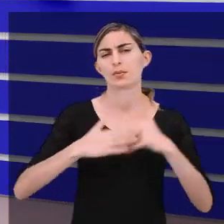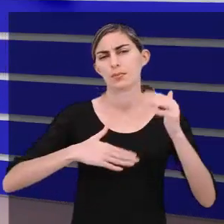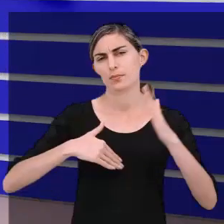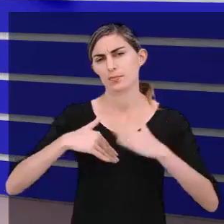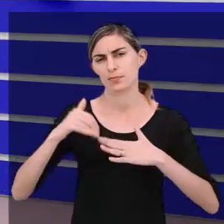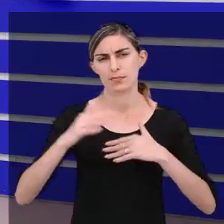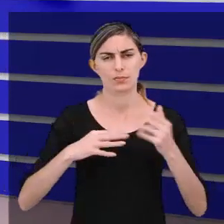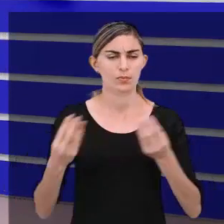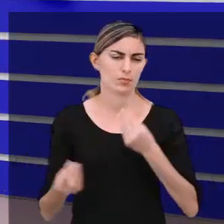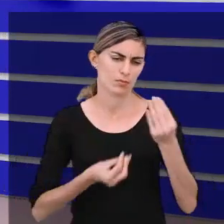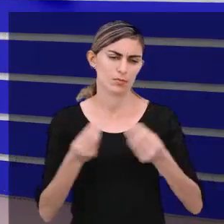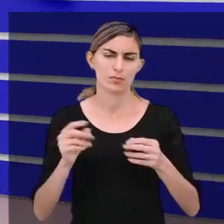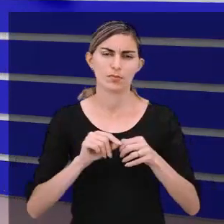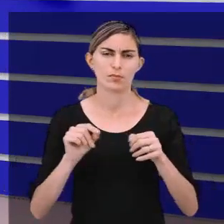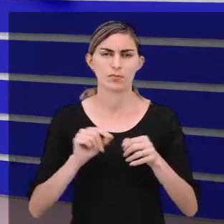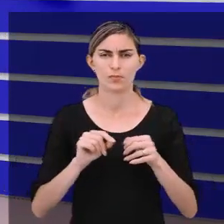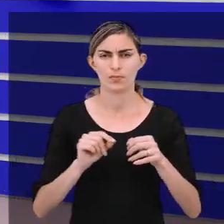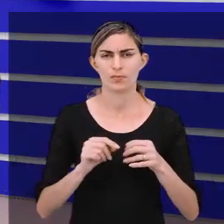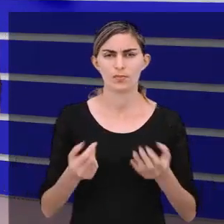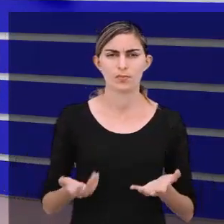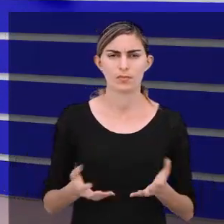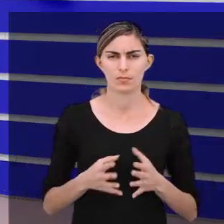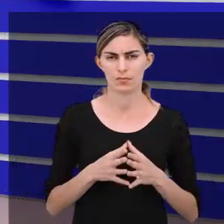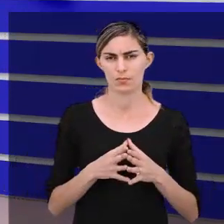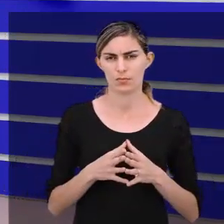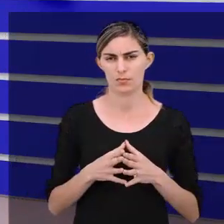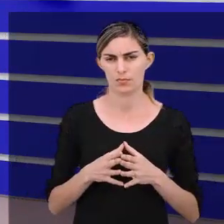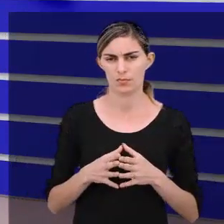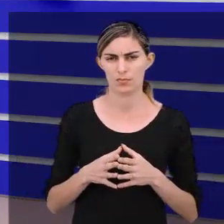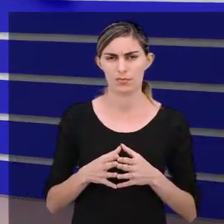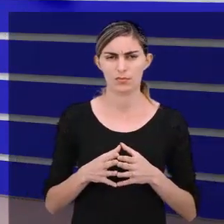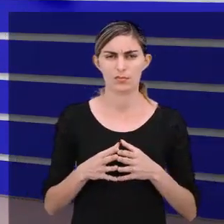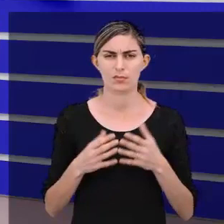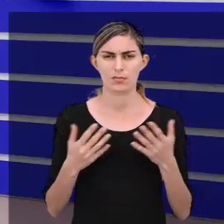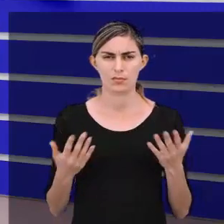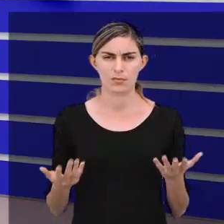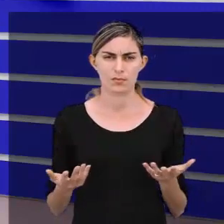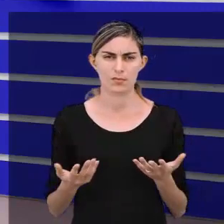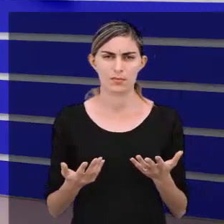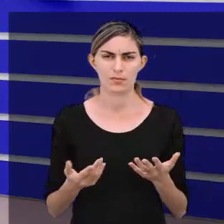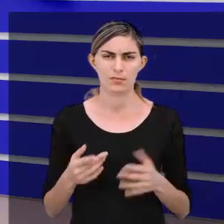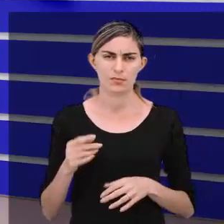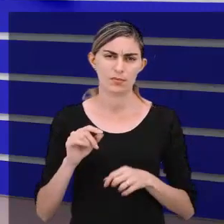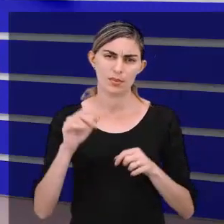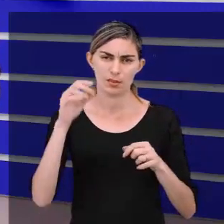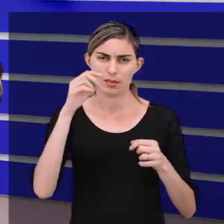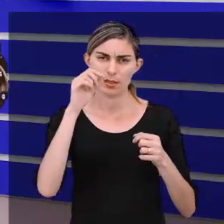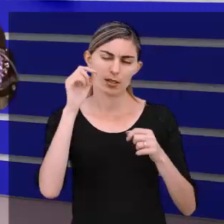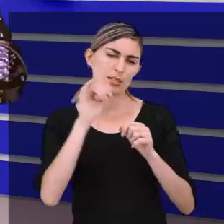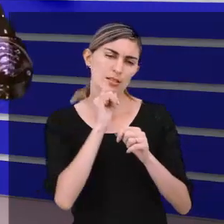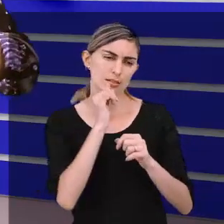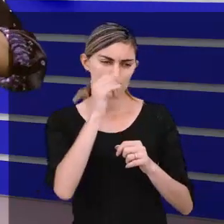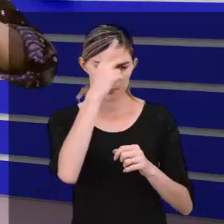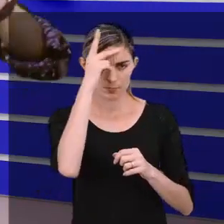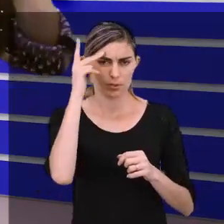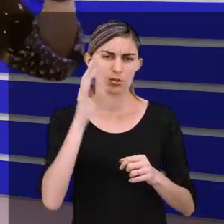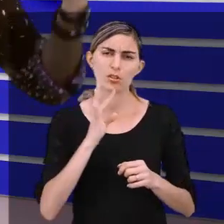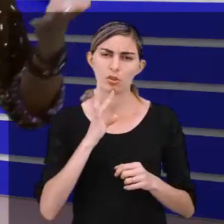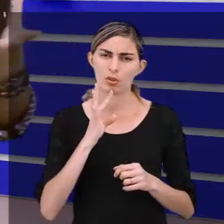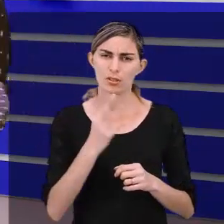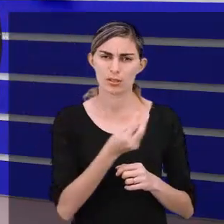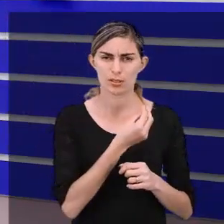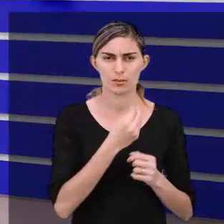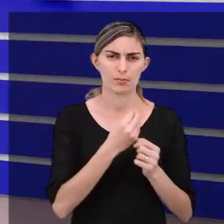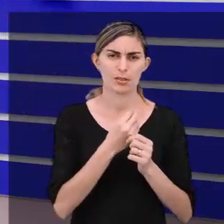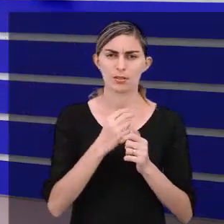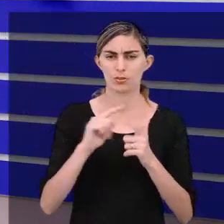habilidades. Como fazer? Como é que eu faço isso? Então, assim, muitas vezes, aparentemente, assim, a pessoa tem um conhecimento